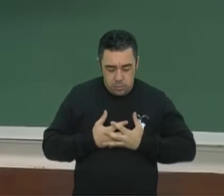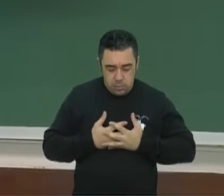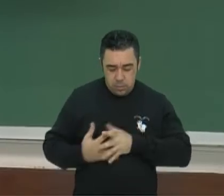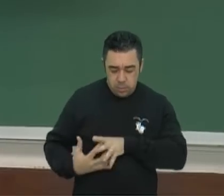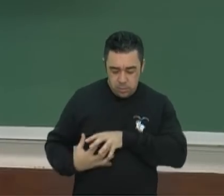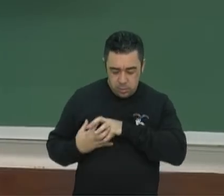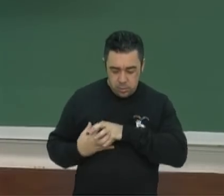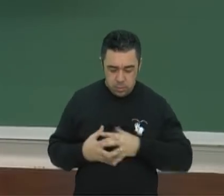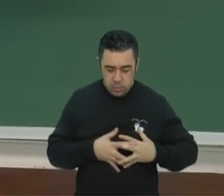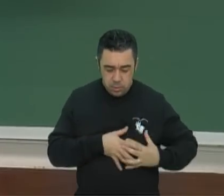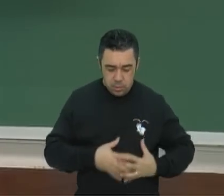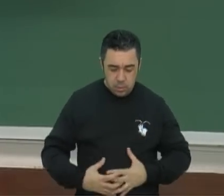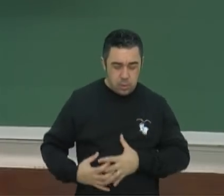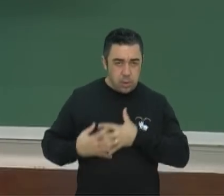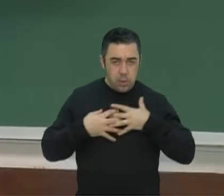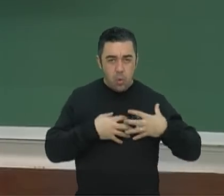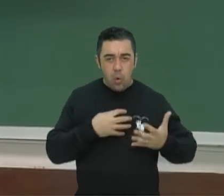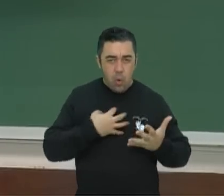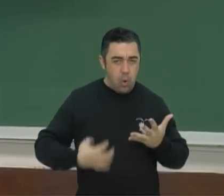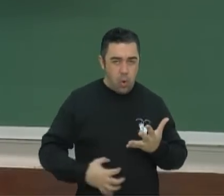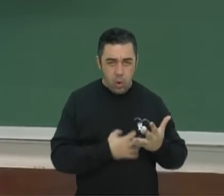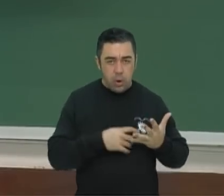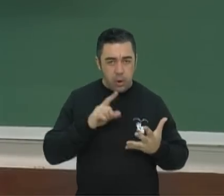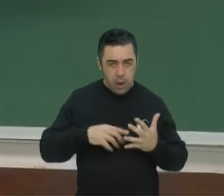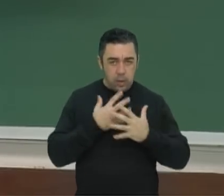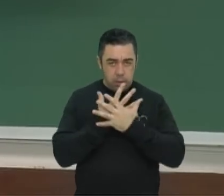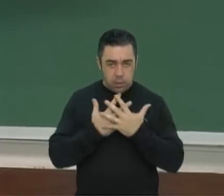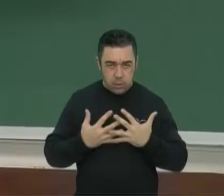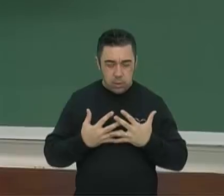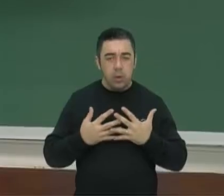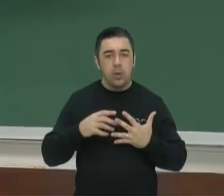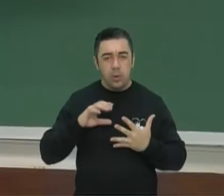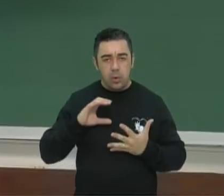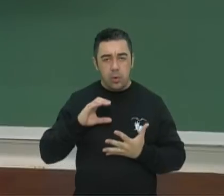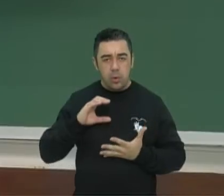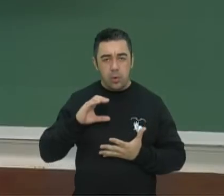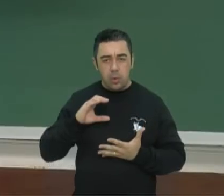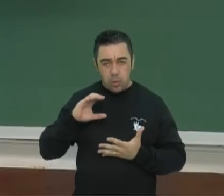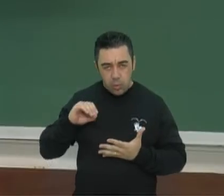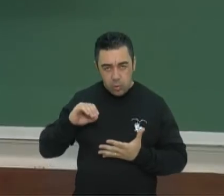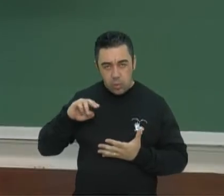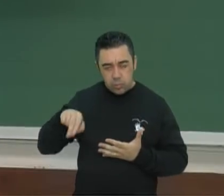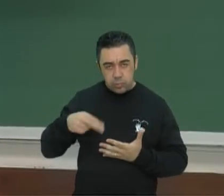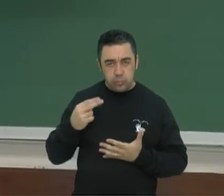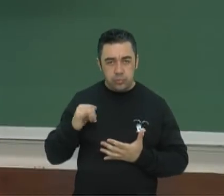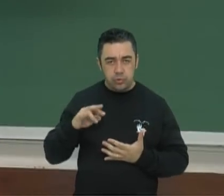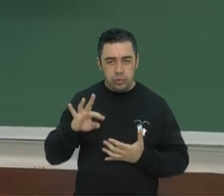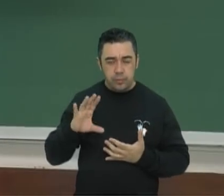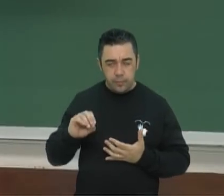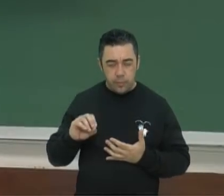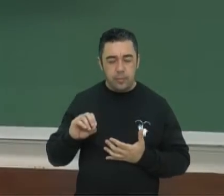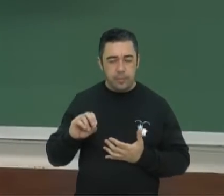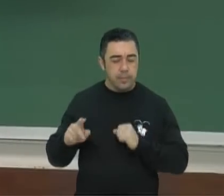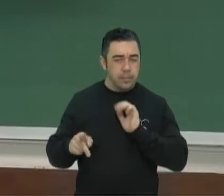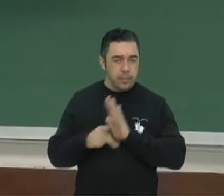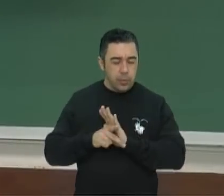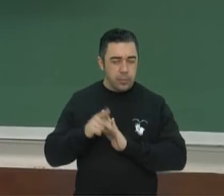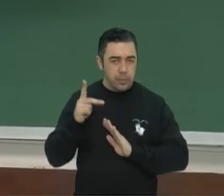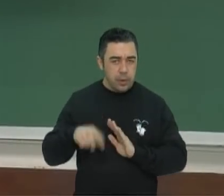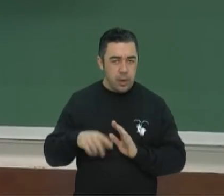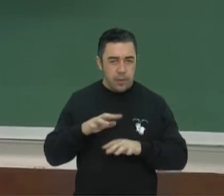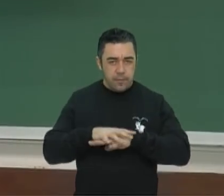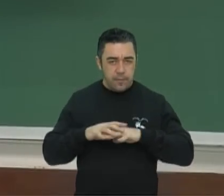órgãos, assim, de um modo geral, eles ficam acomodados nesse tecido conjuntivo propriamente dito, através dessas fibras, de um modo